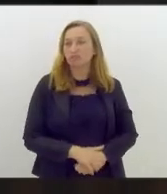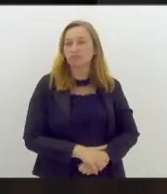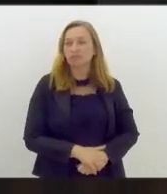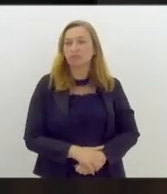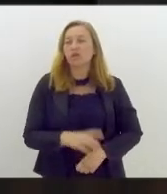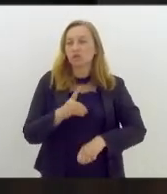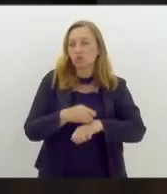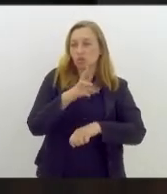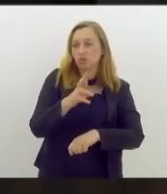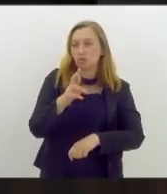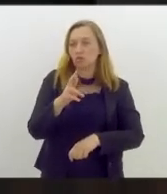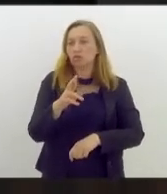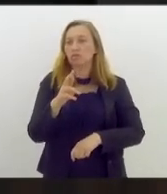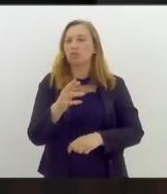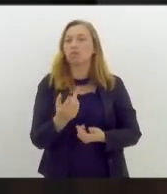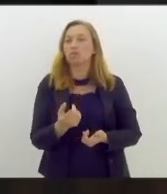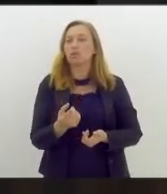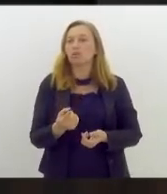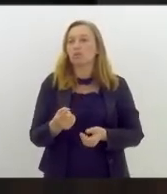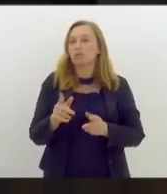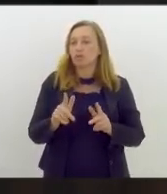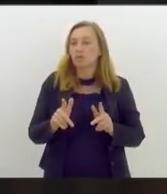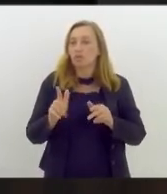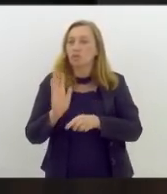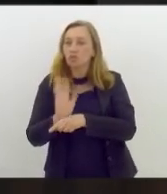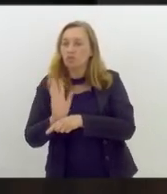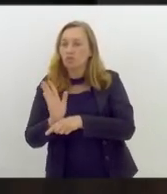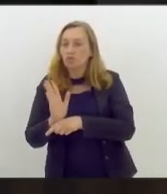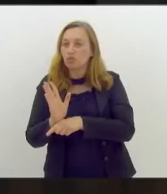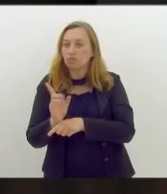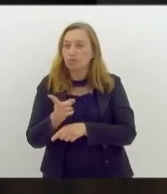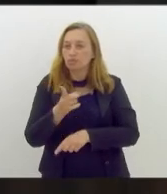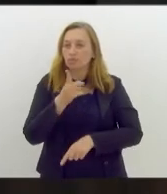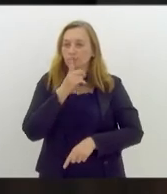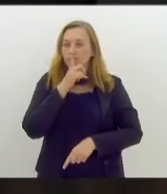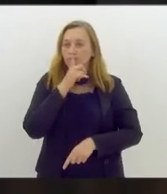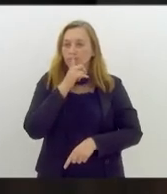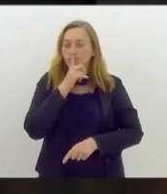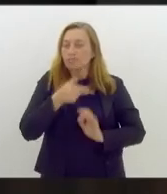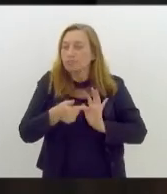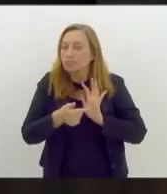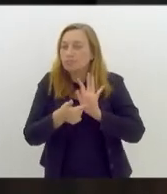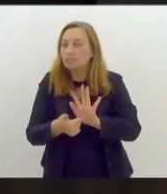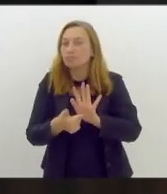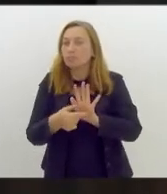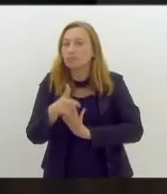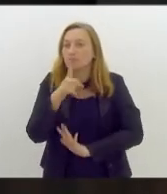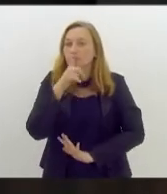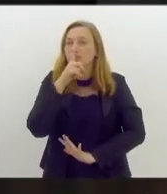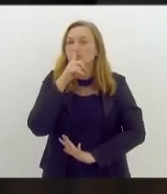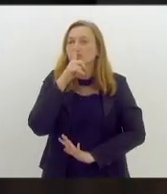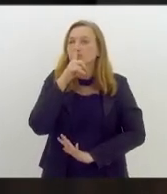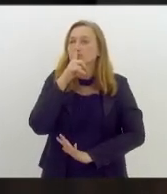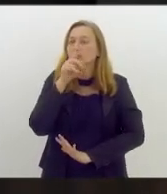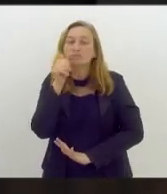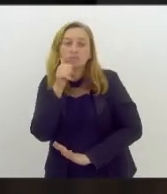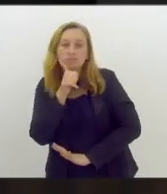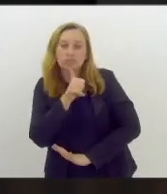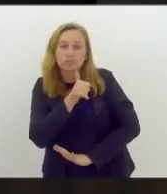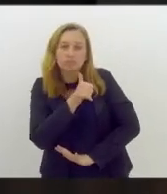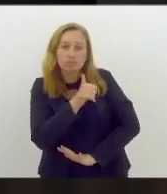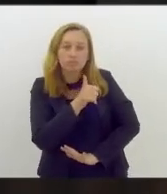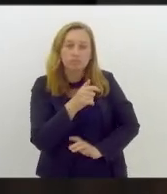Dr. Sinelli optou pelo filme mudo, uma forma de simbolizar o silêncio que assola as